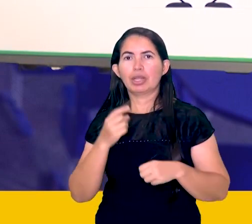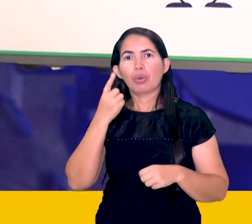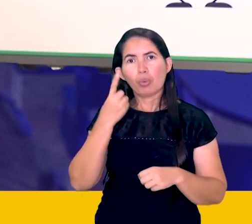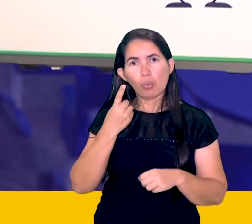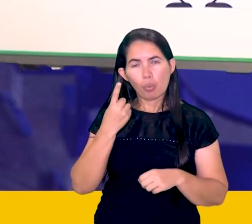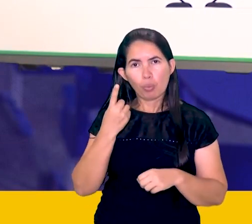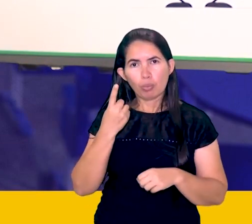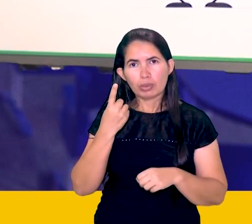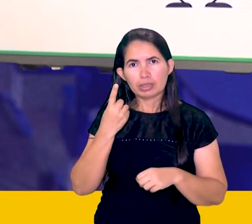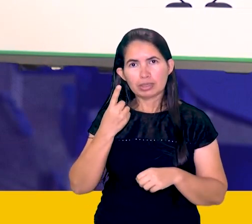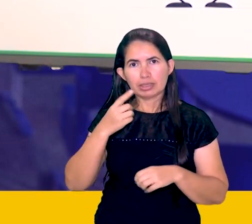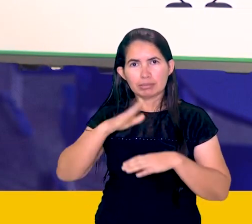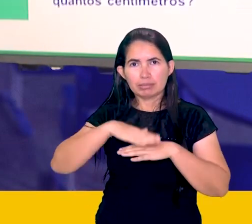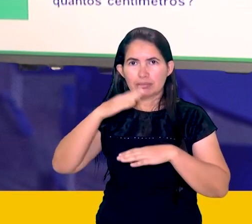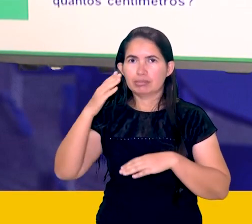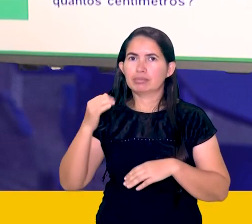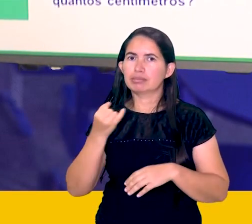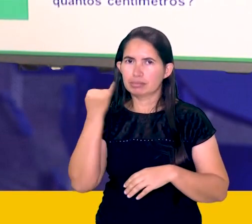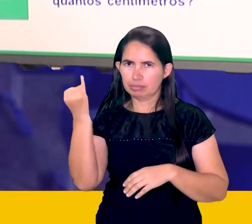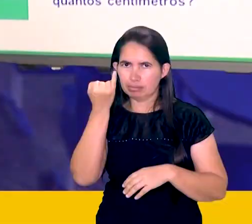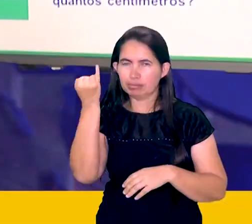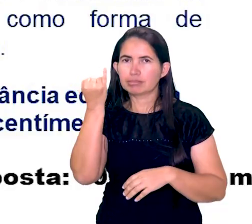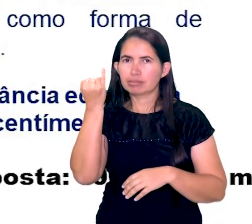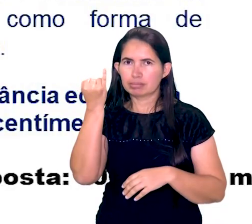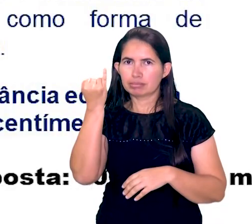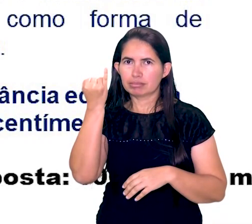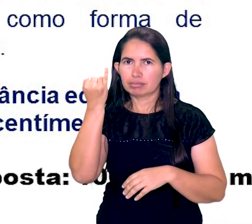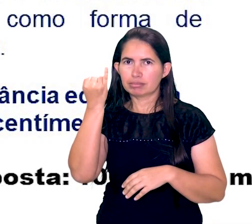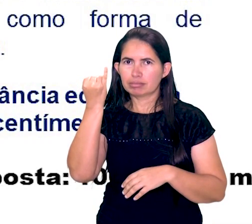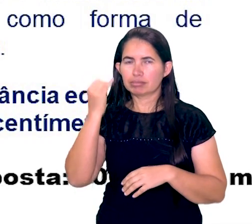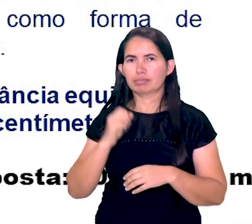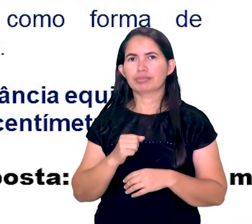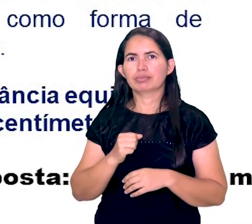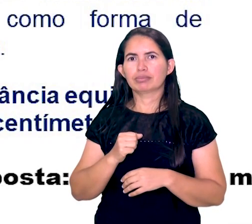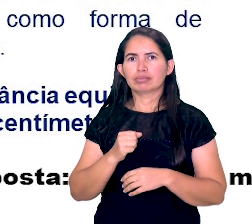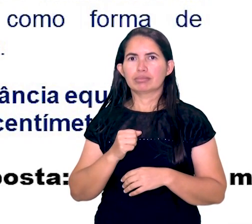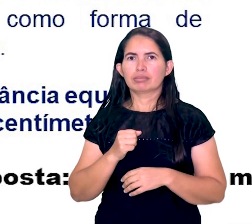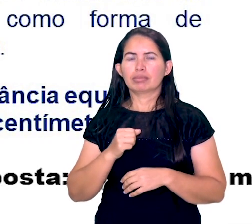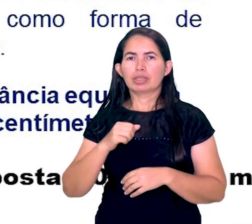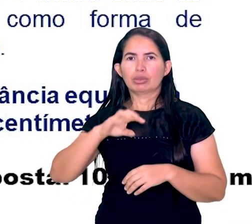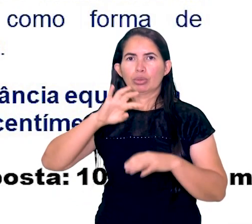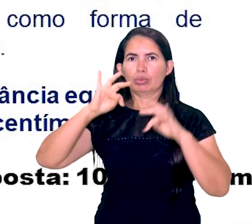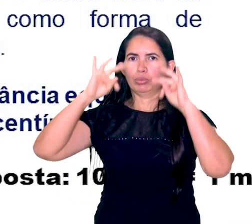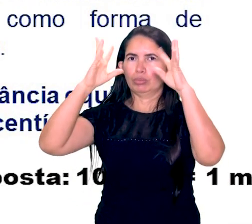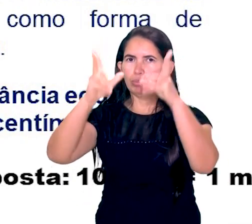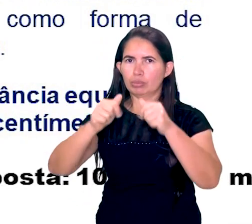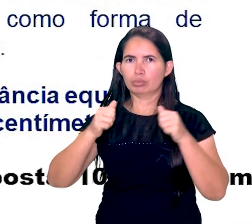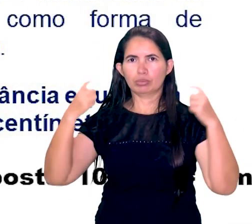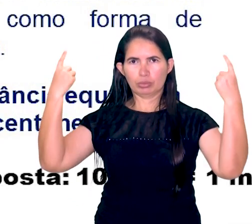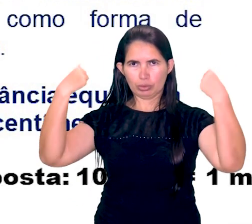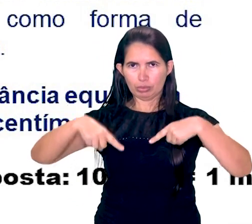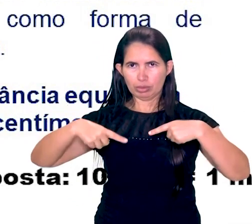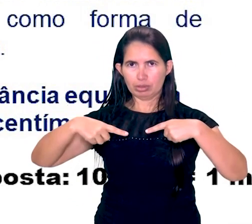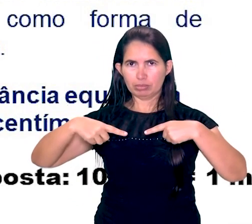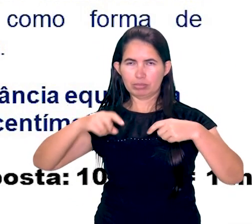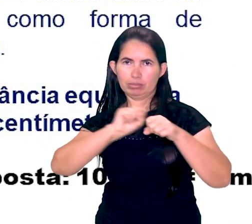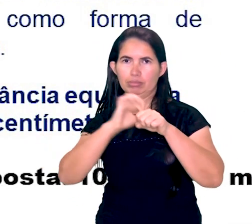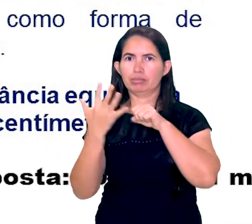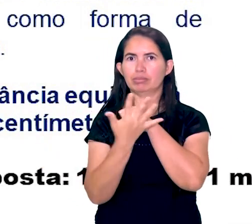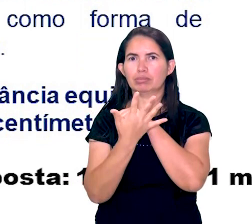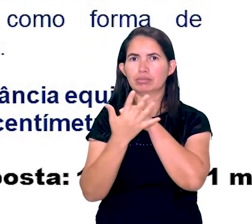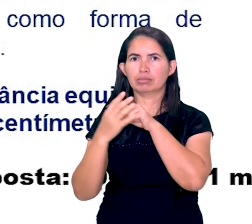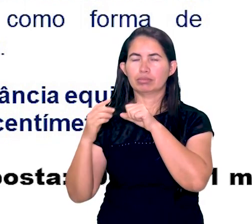das principais recomendações. Vejam aqui. Todos contra o coronavírus. A gente observa que aqui é um